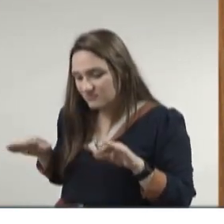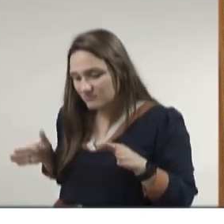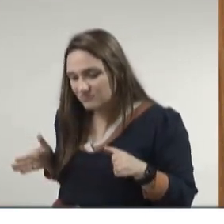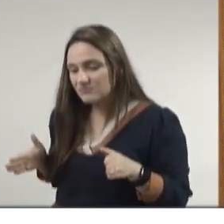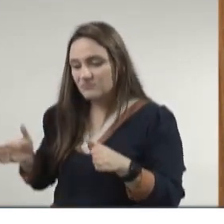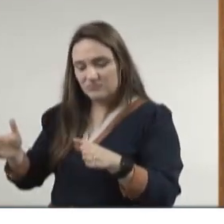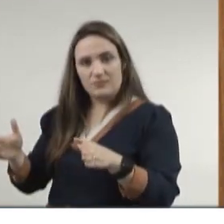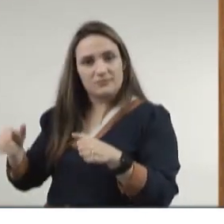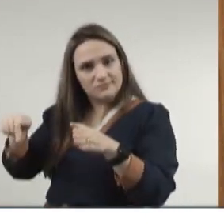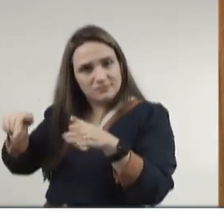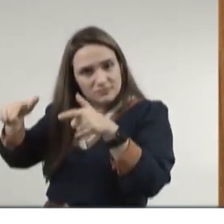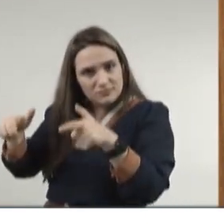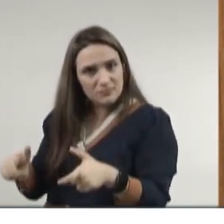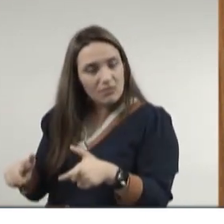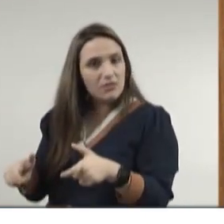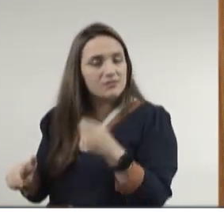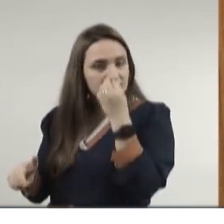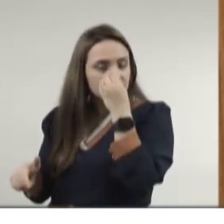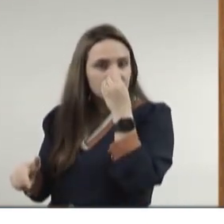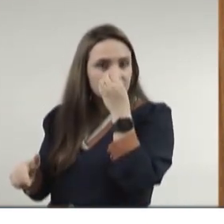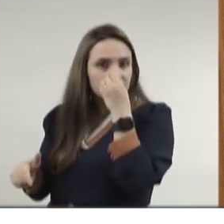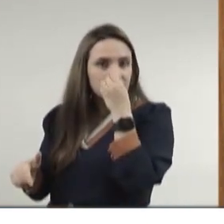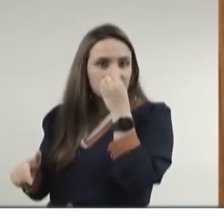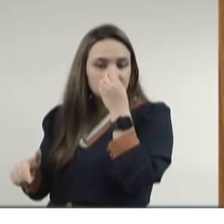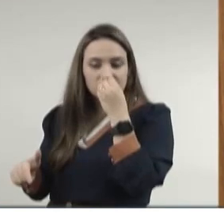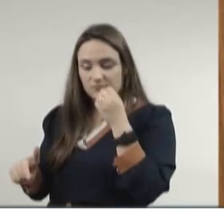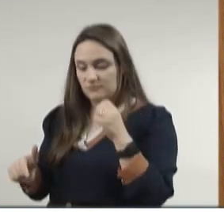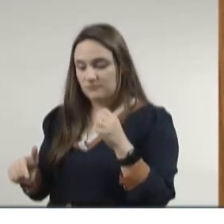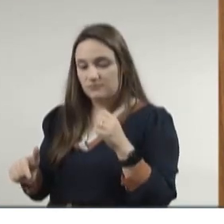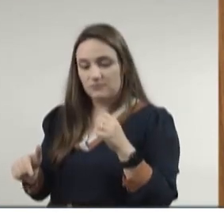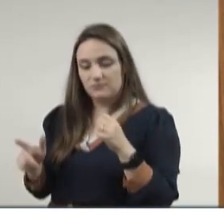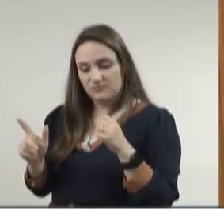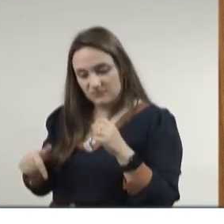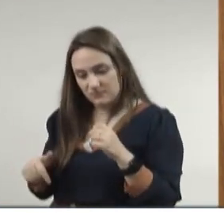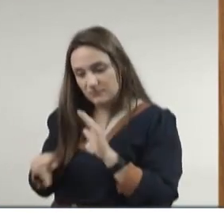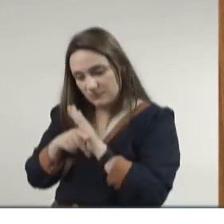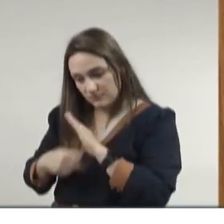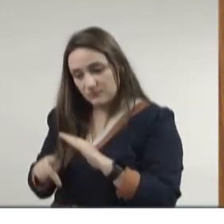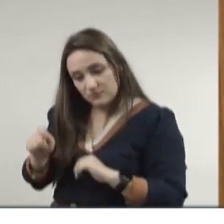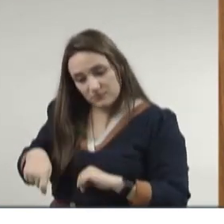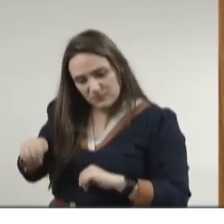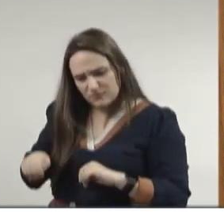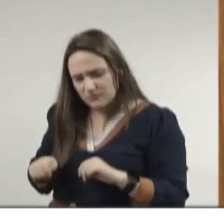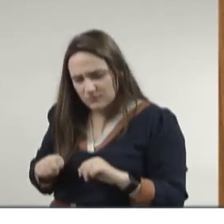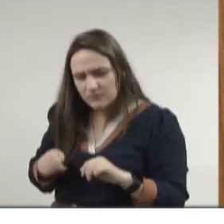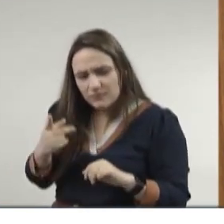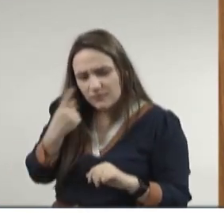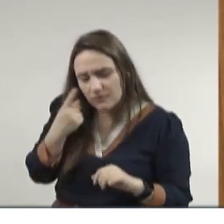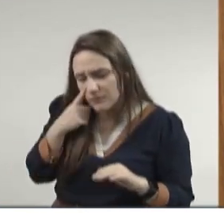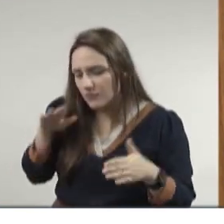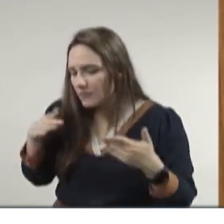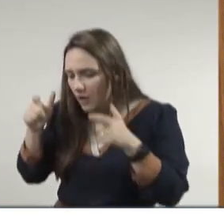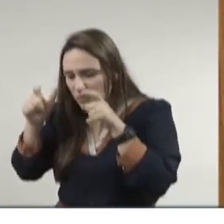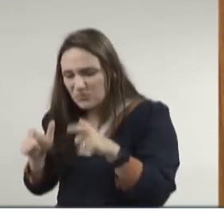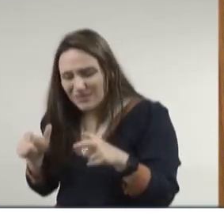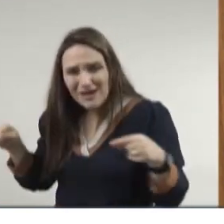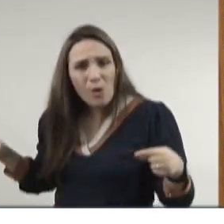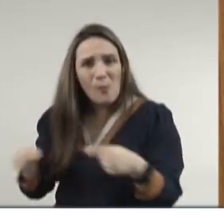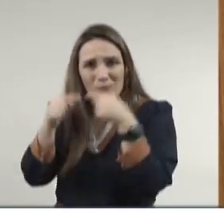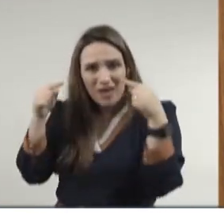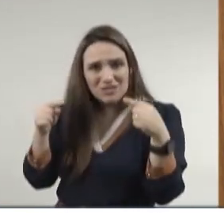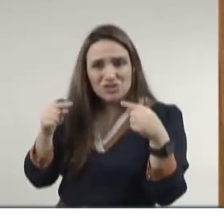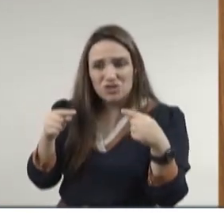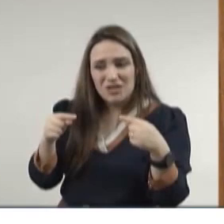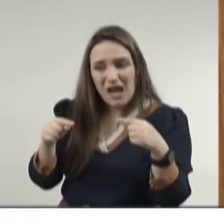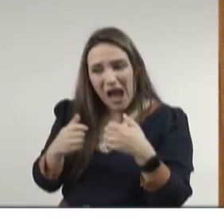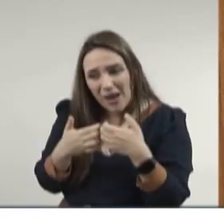econômico, que é o ordenamento territorial de Porto Murtinho, o empresário chegaria lá